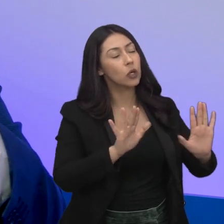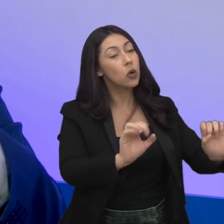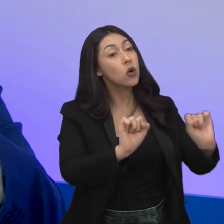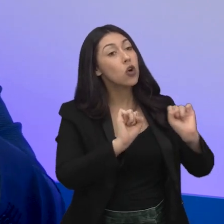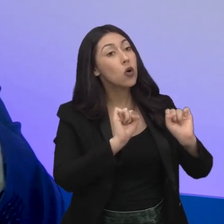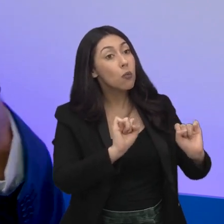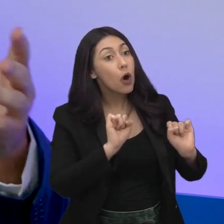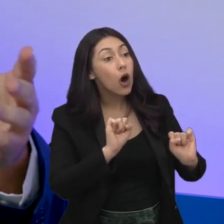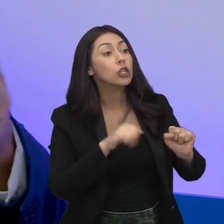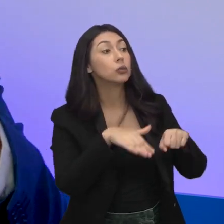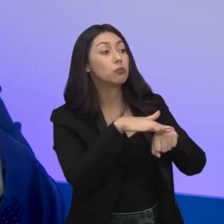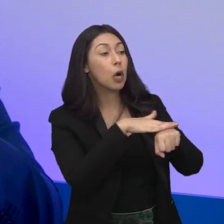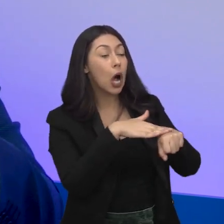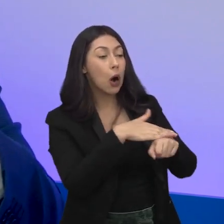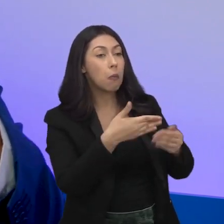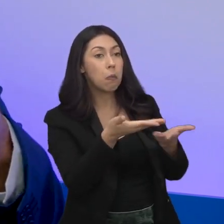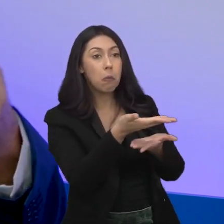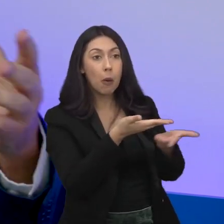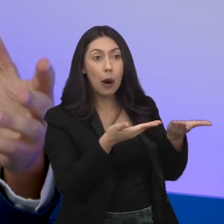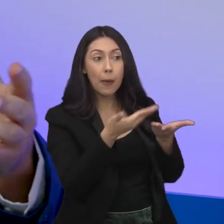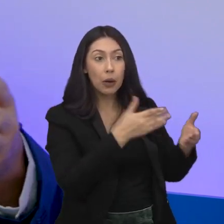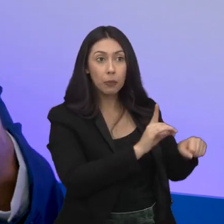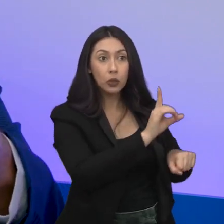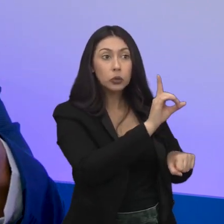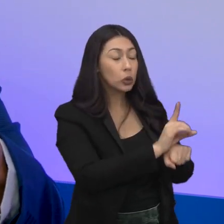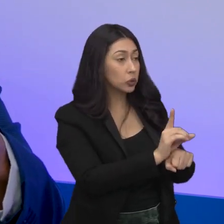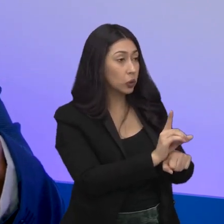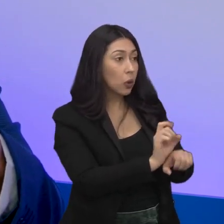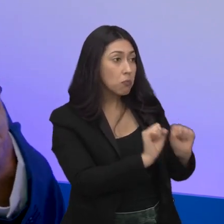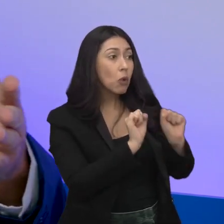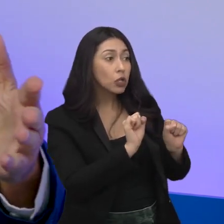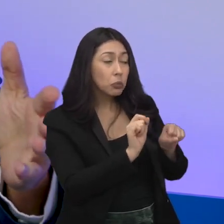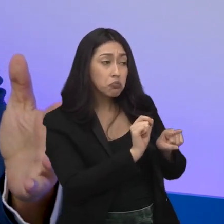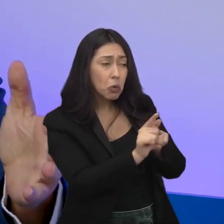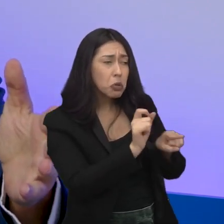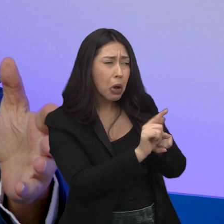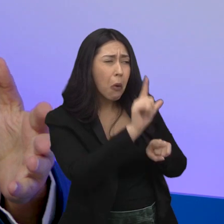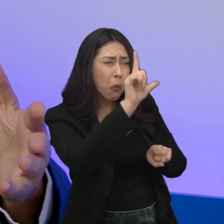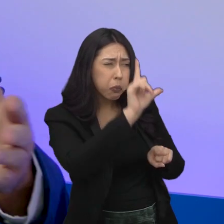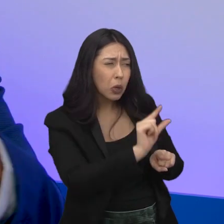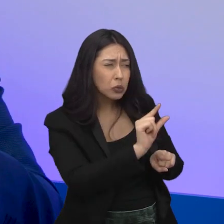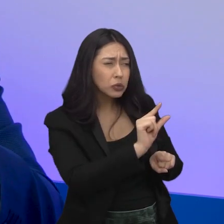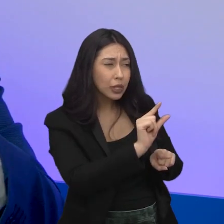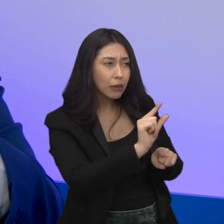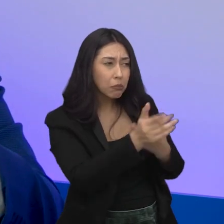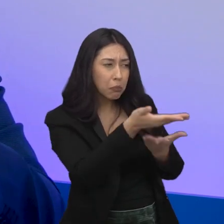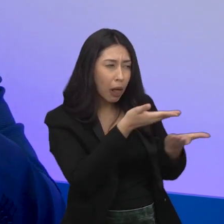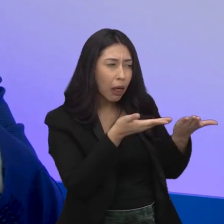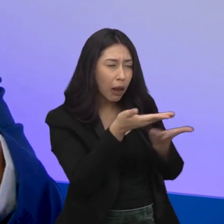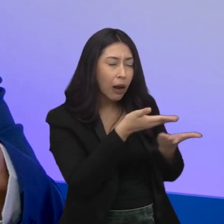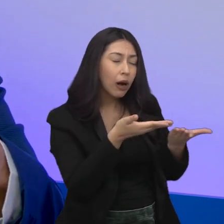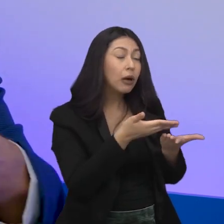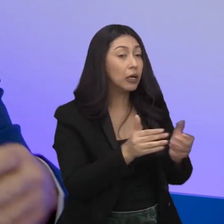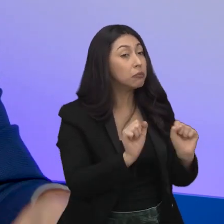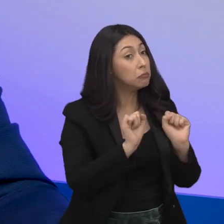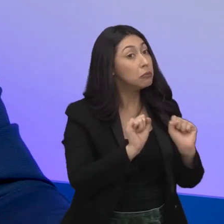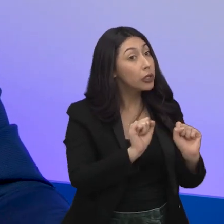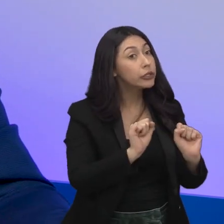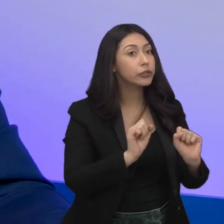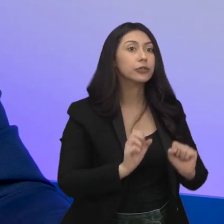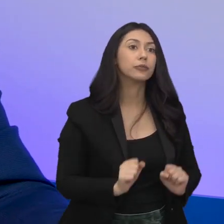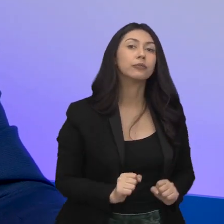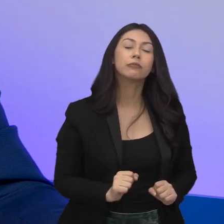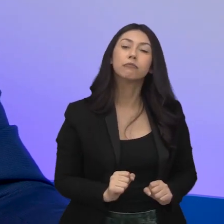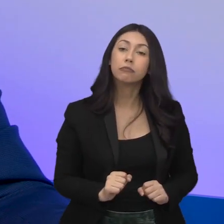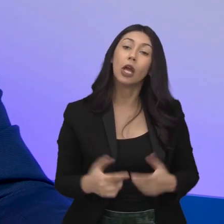mera liberalidade entre ele e o locador, né, o proprietário do imóvel, pode, vamos reduzir o valor do aluguel ou não, fazer uma revisão do valor do